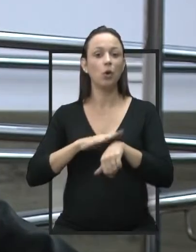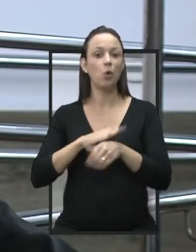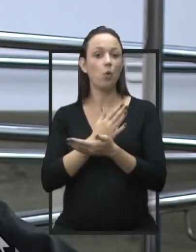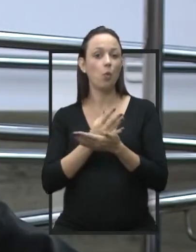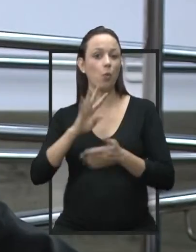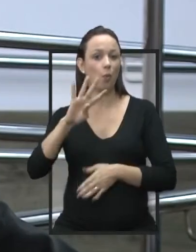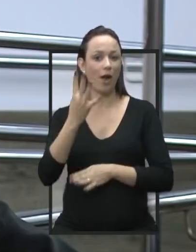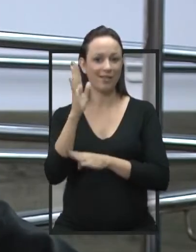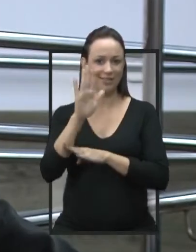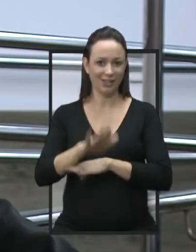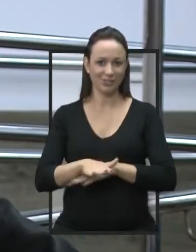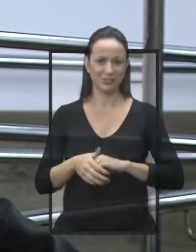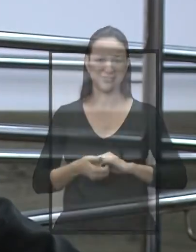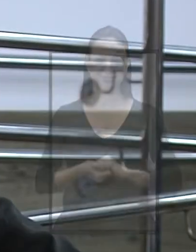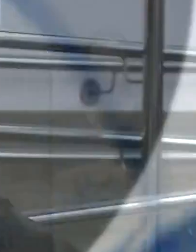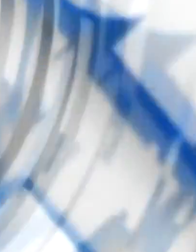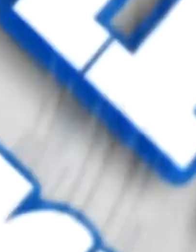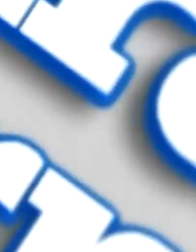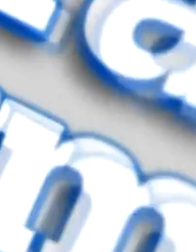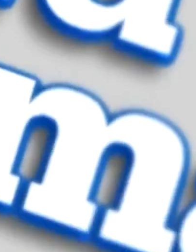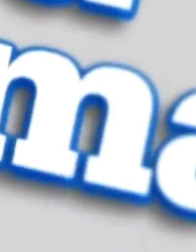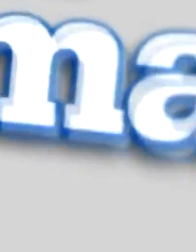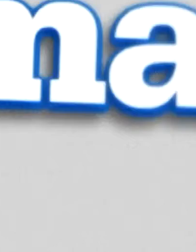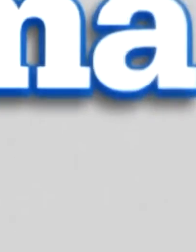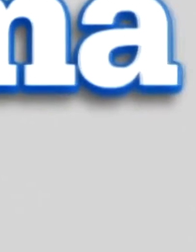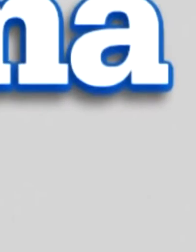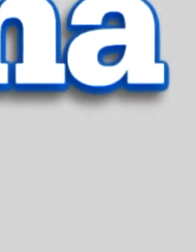das 4 horas da tarde